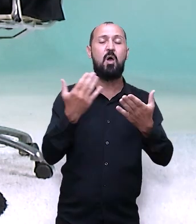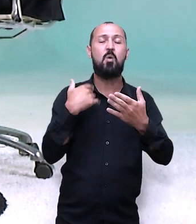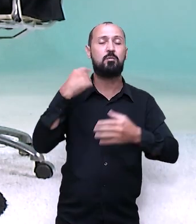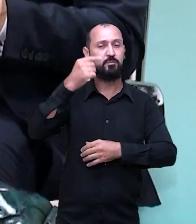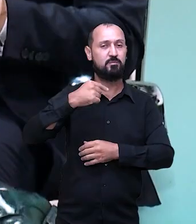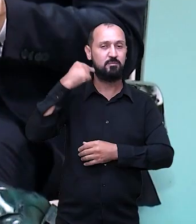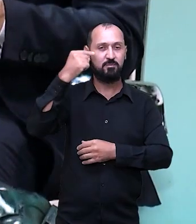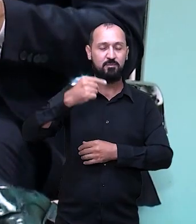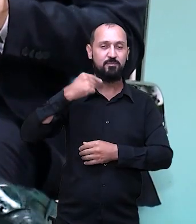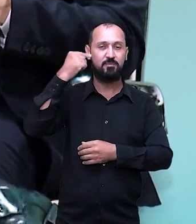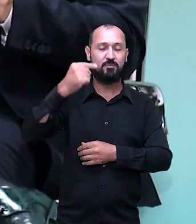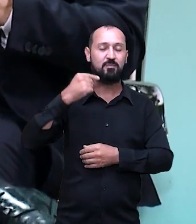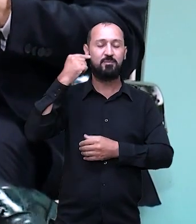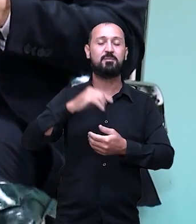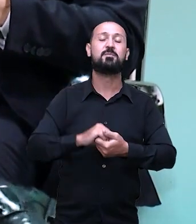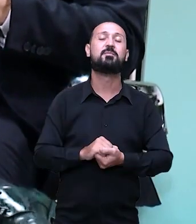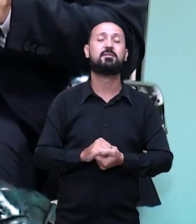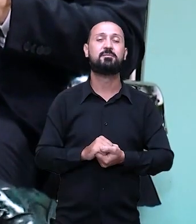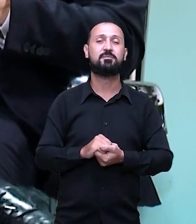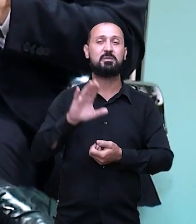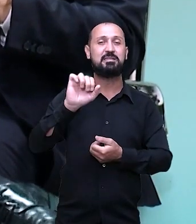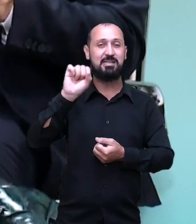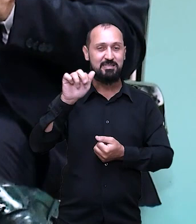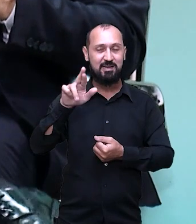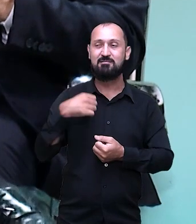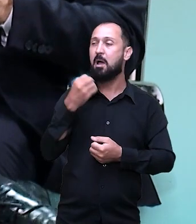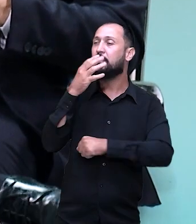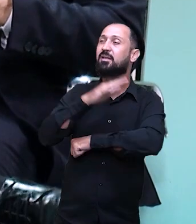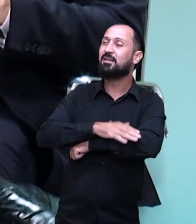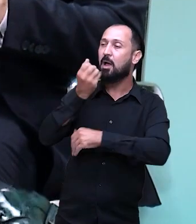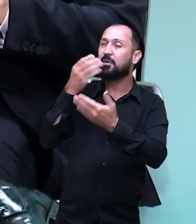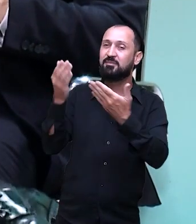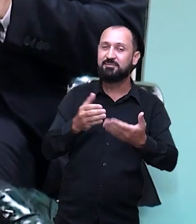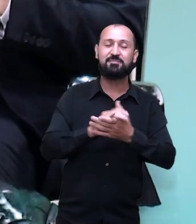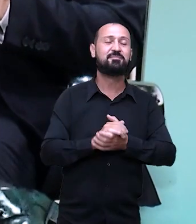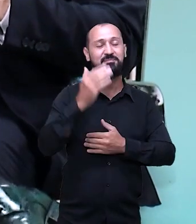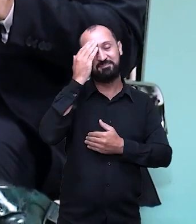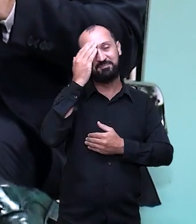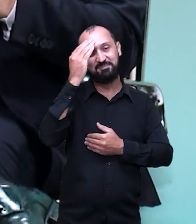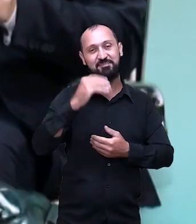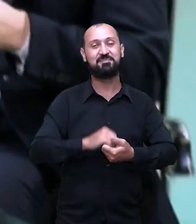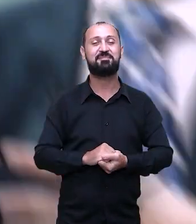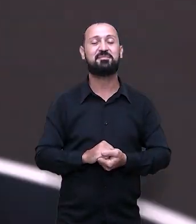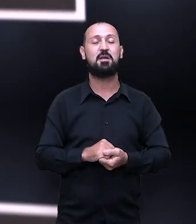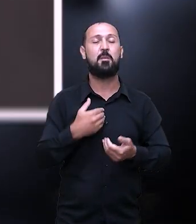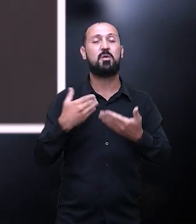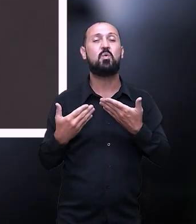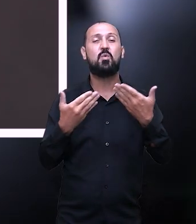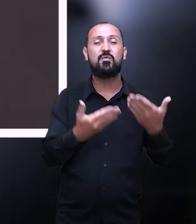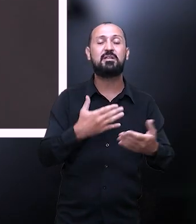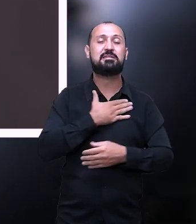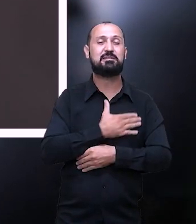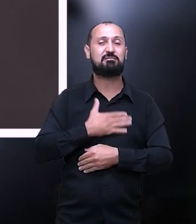nós falamos em DORT. DORT. Doenças ocupacionais relativas ao trabalho. Então, todas essas doenças que a